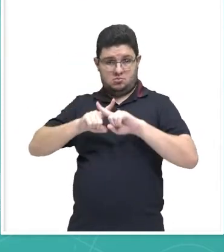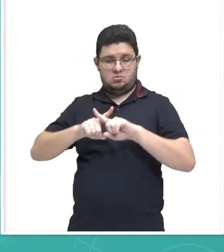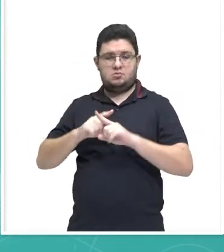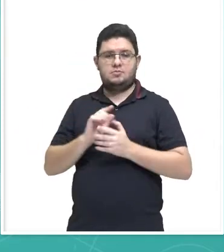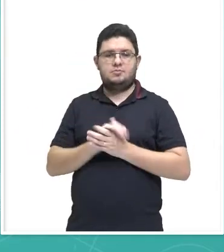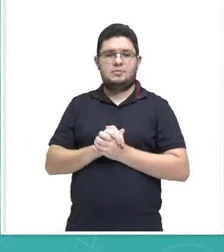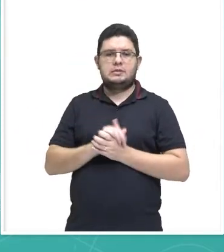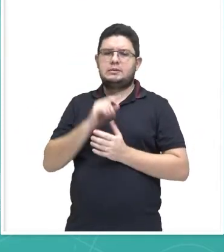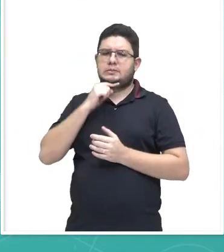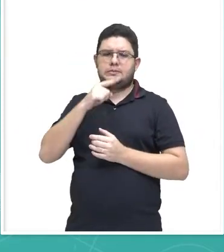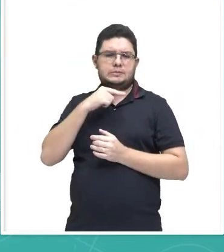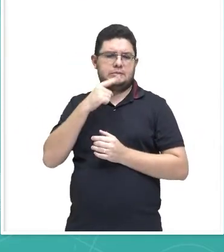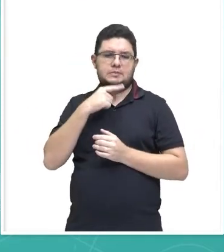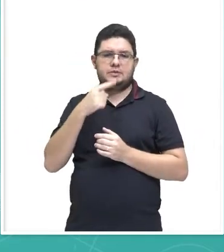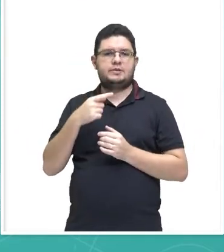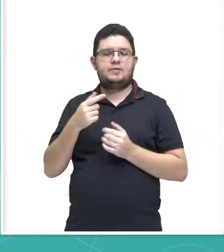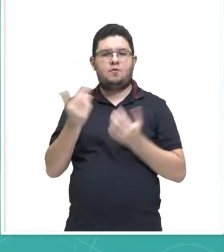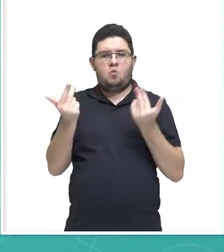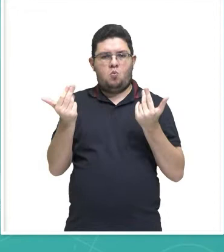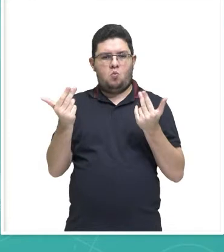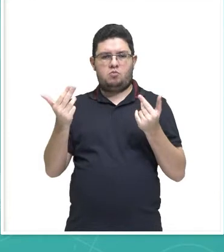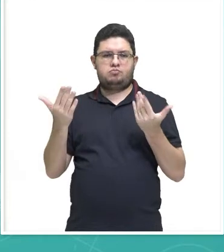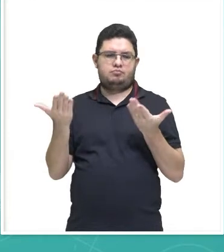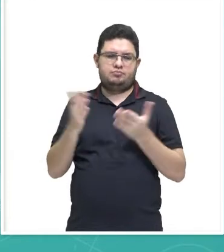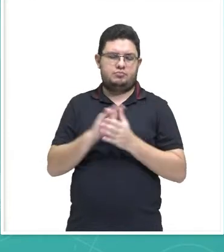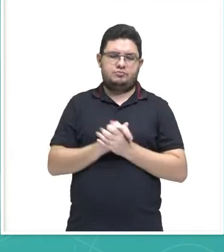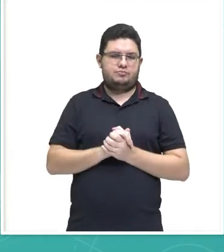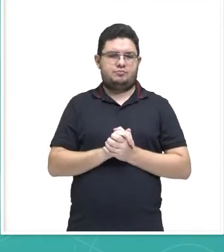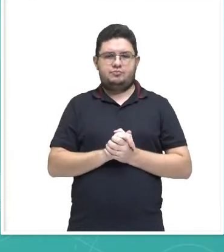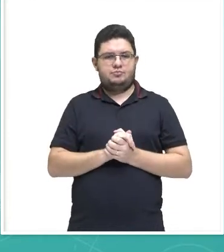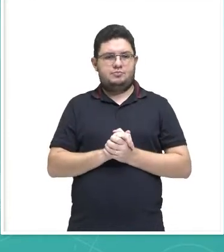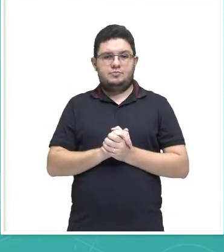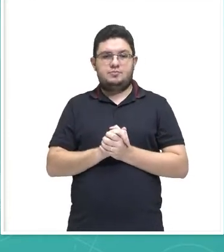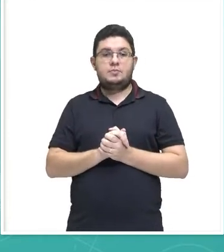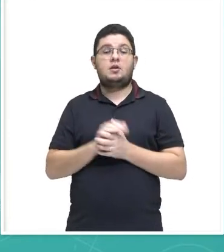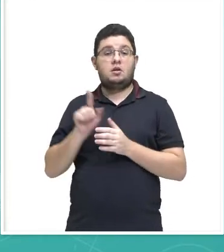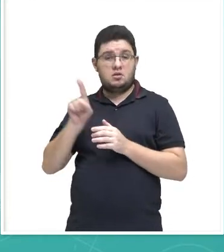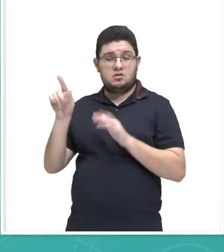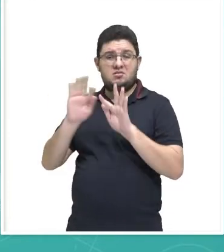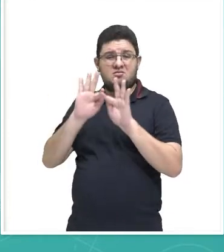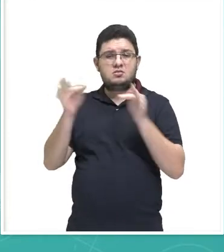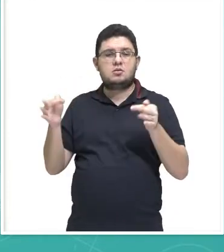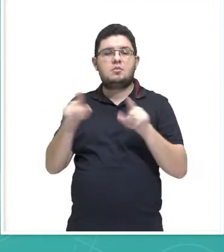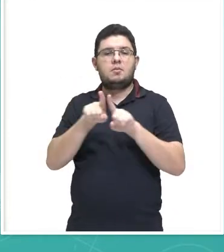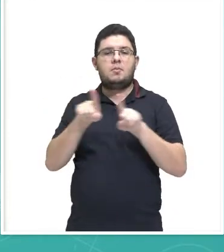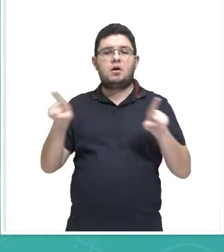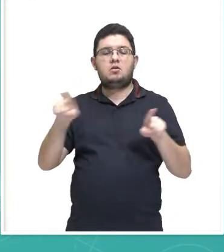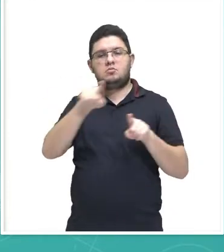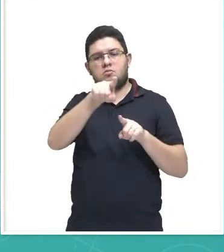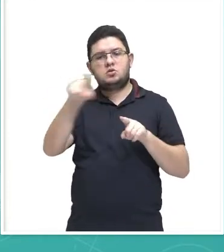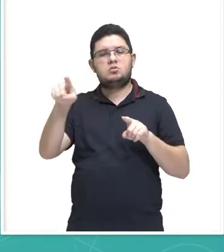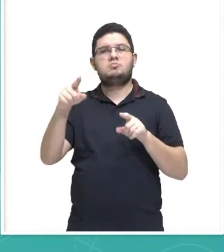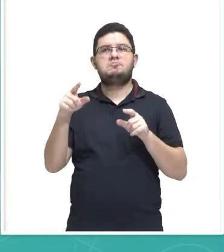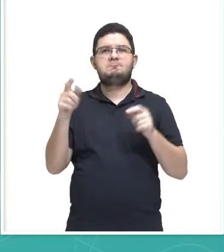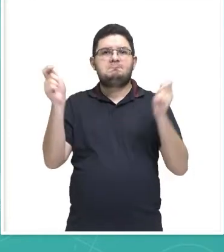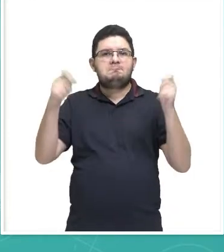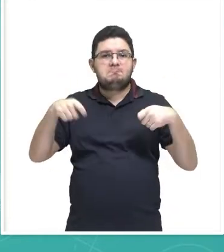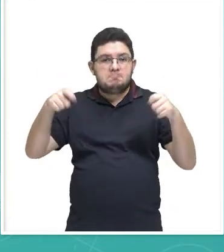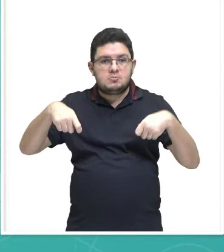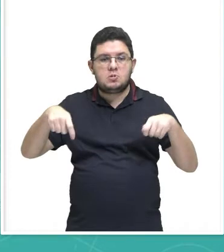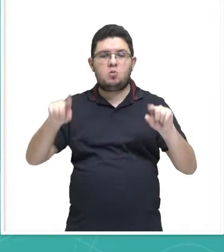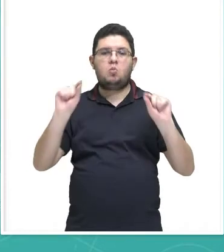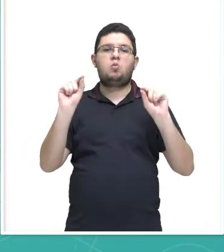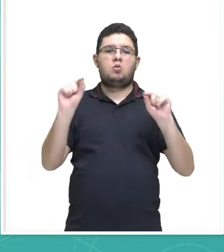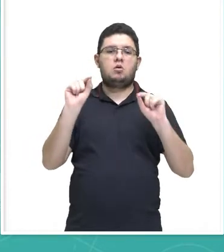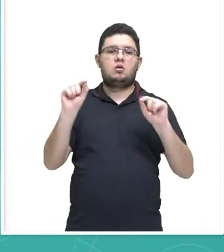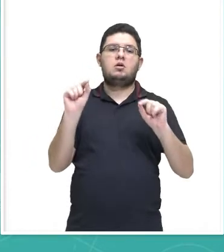Deu empate de novo. Então, querendo ou não, por mais que o jogo seja simples, vocês conseguem vocês conseguem ver